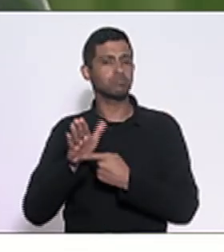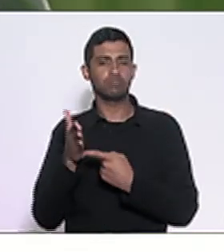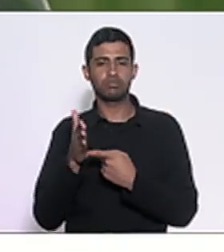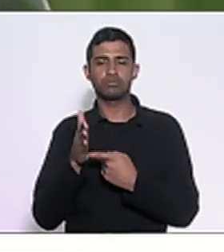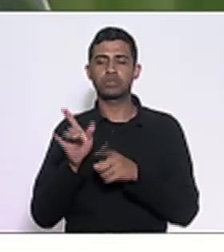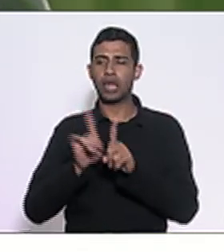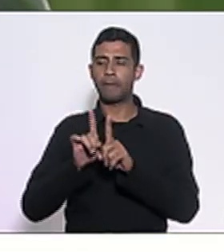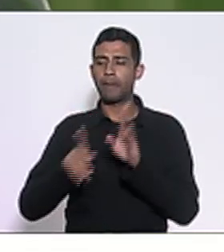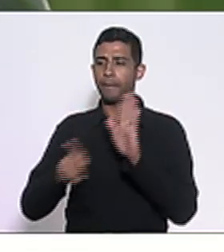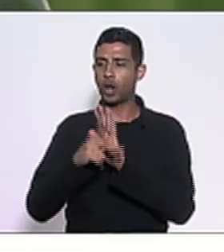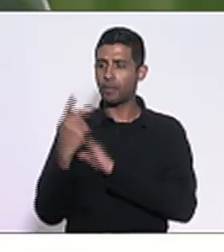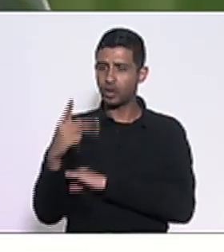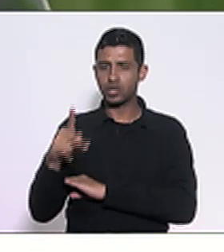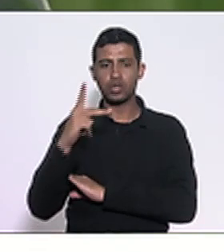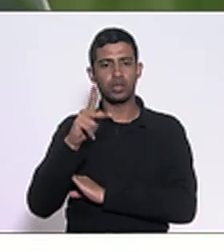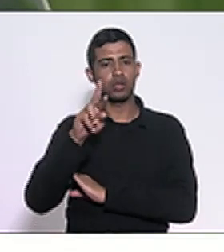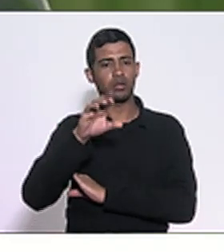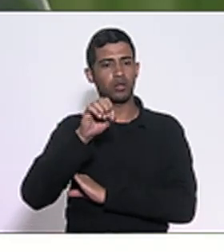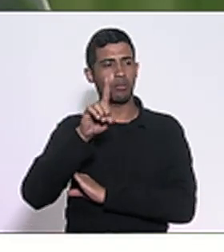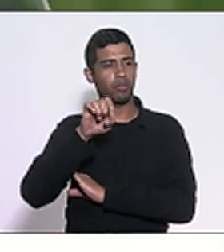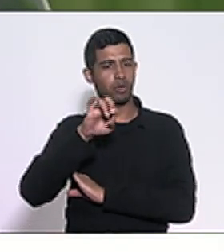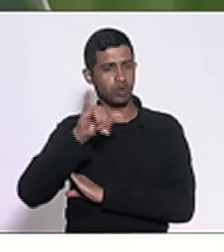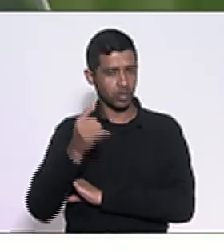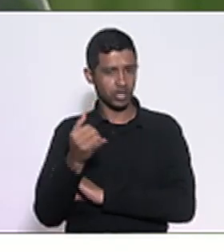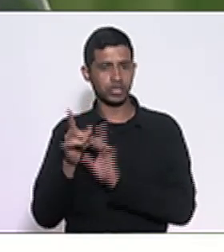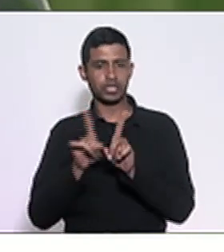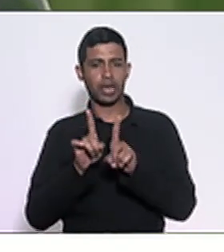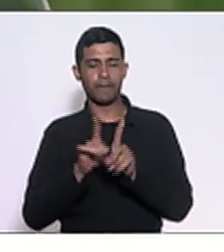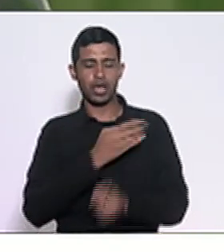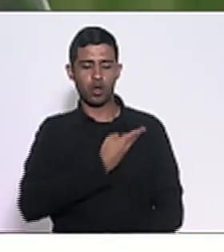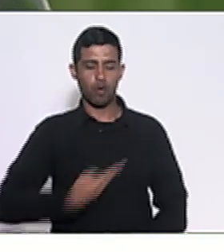e do governo executivo e, porventura, de